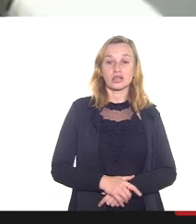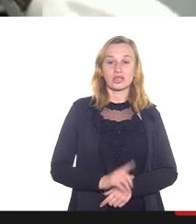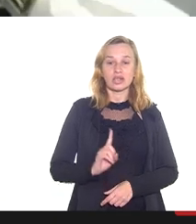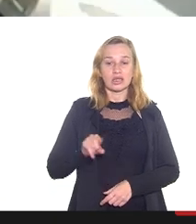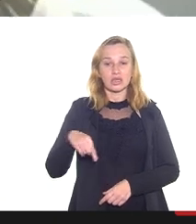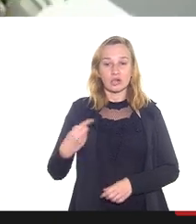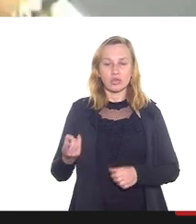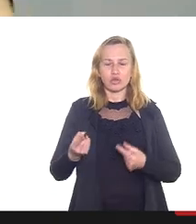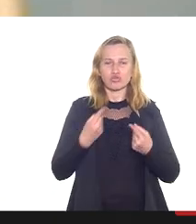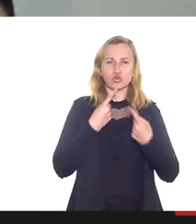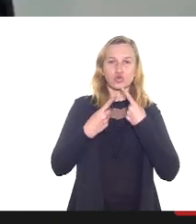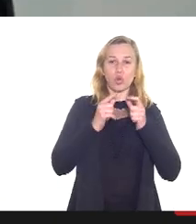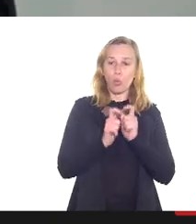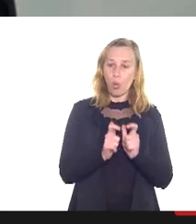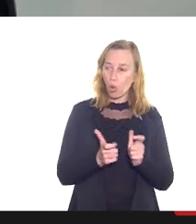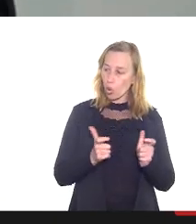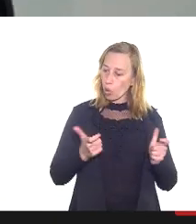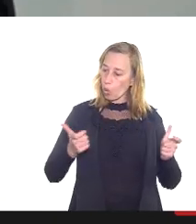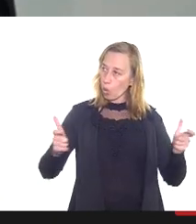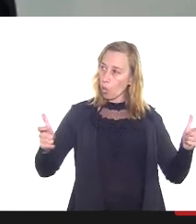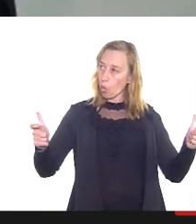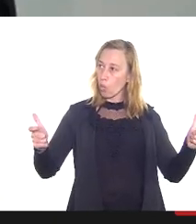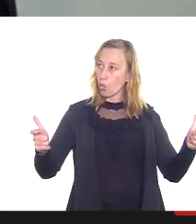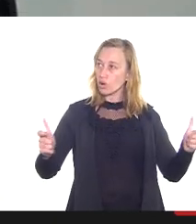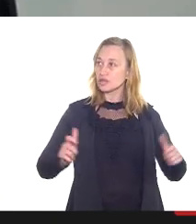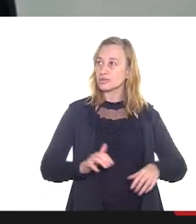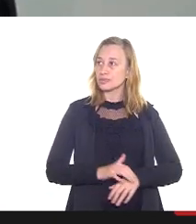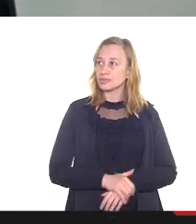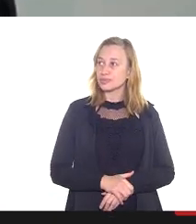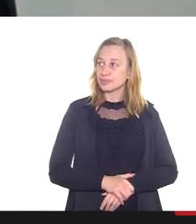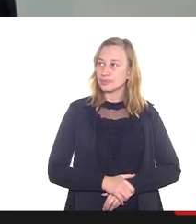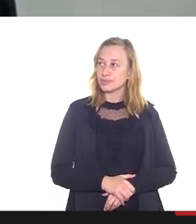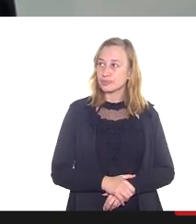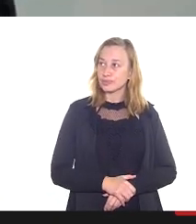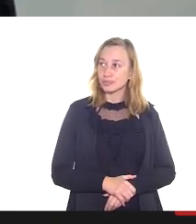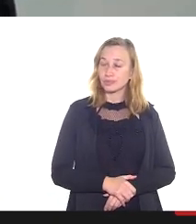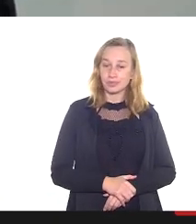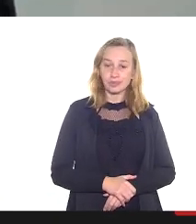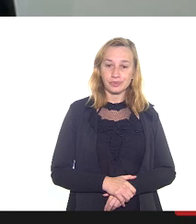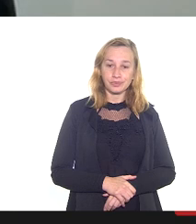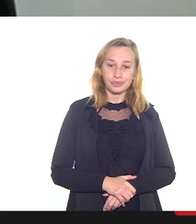uma ampla discussão e solicitação na época,